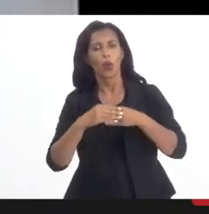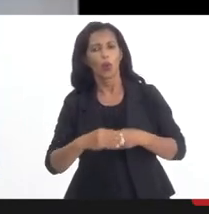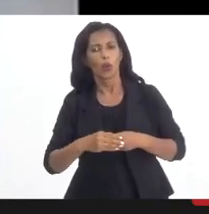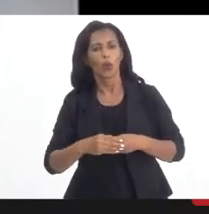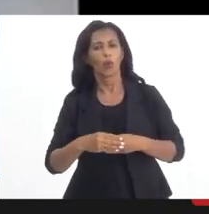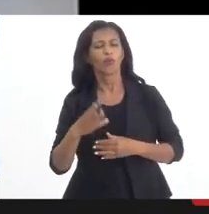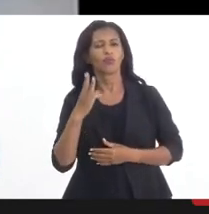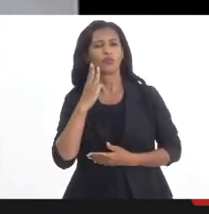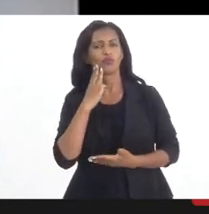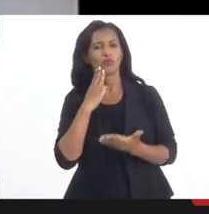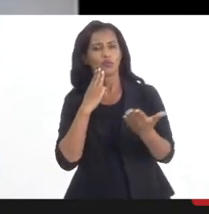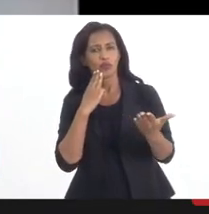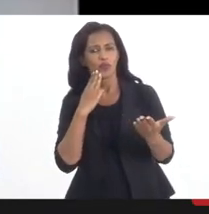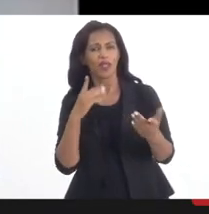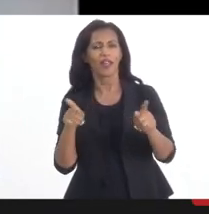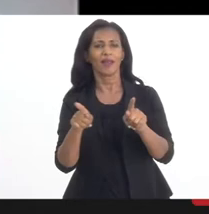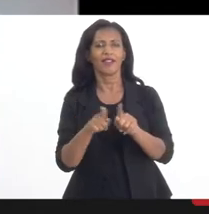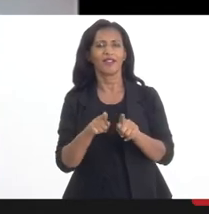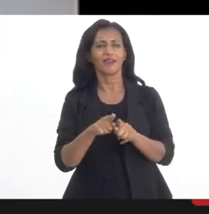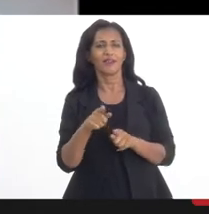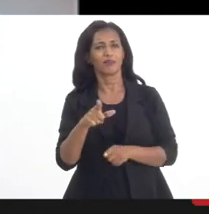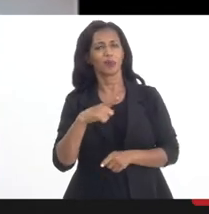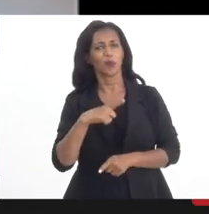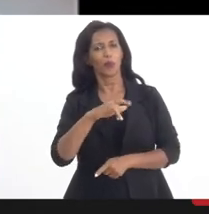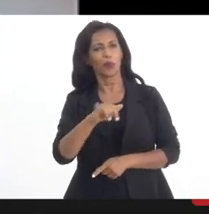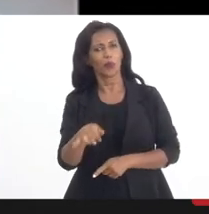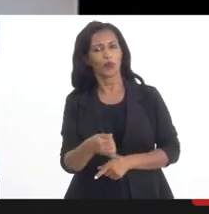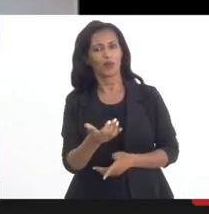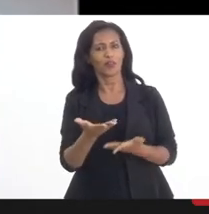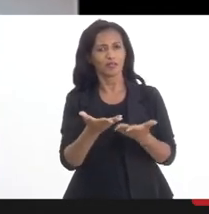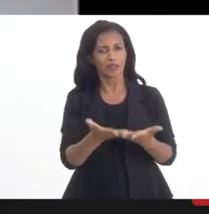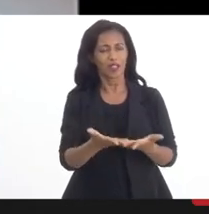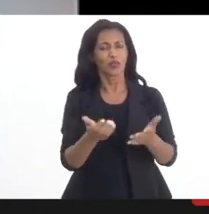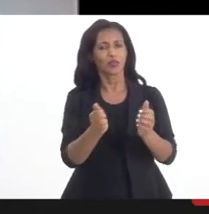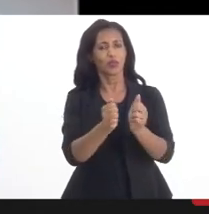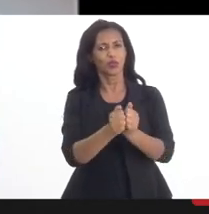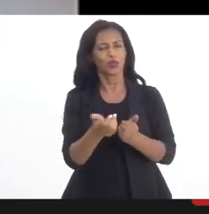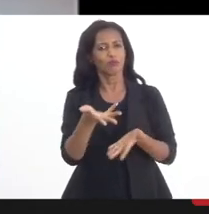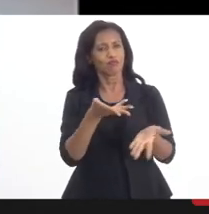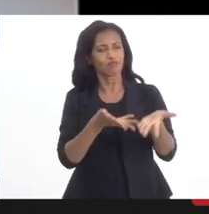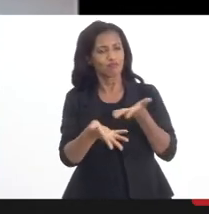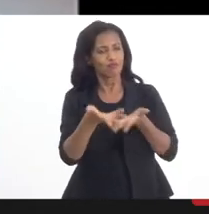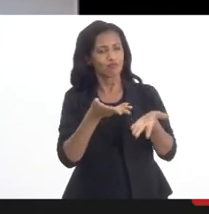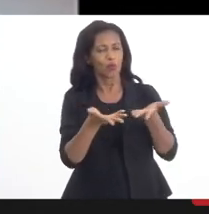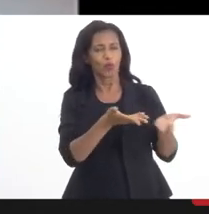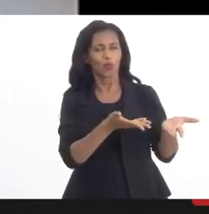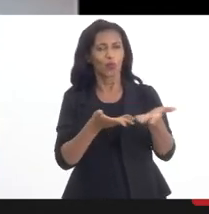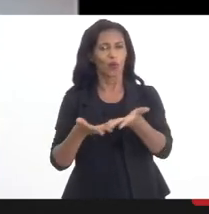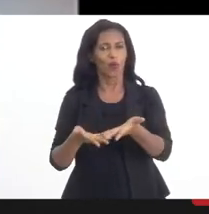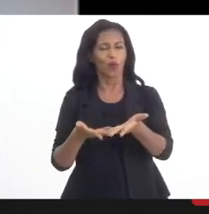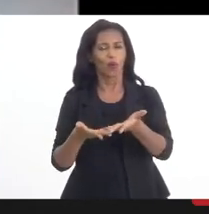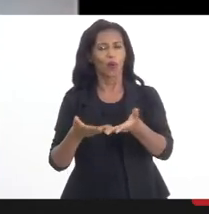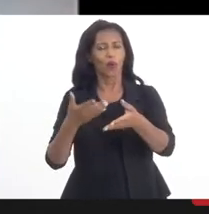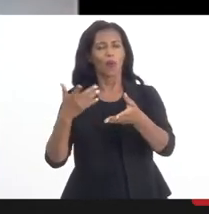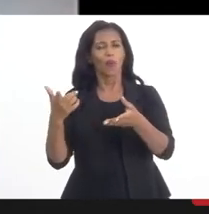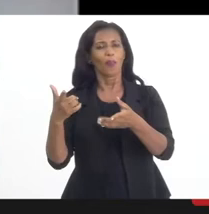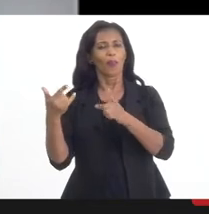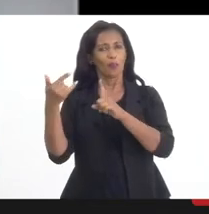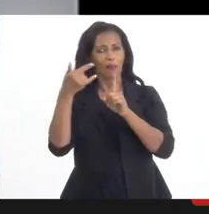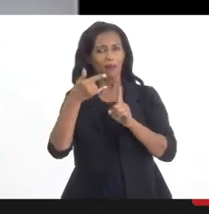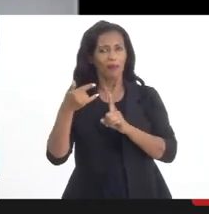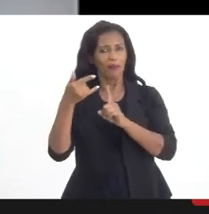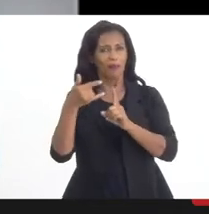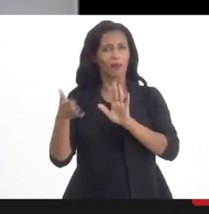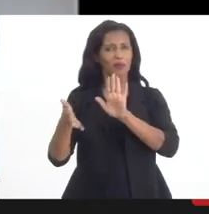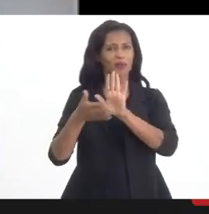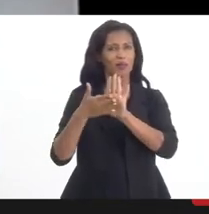Valdeck Carneiro, que eu também estive em oportunidade, junto, participando como convidada de uma live promovida pelo seu mandato